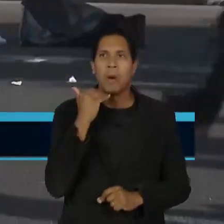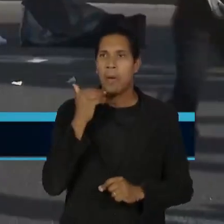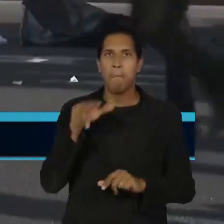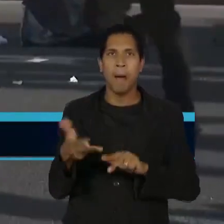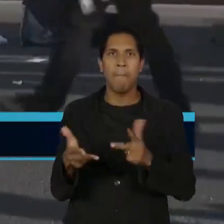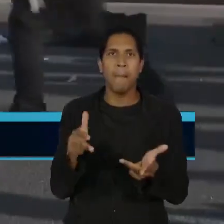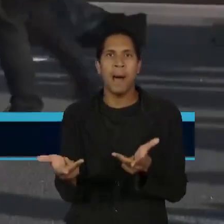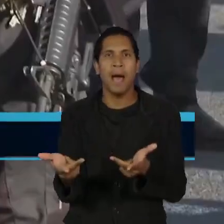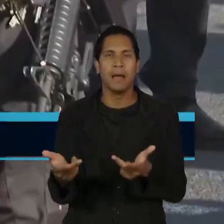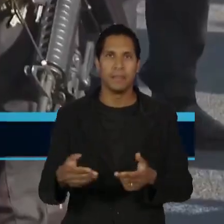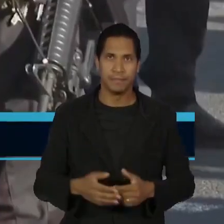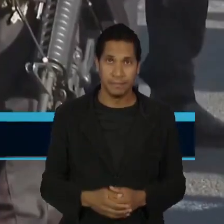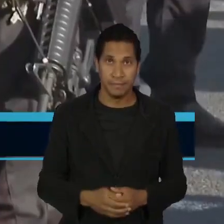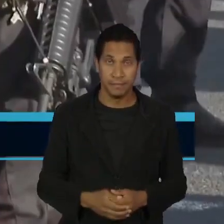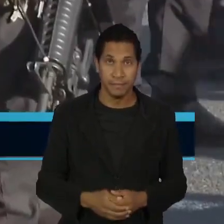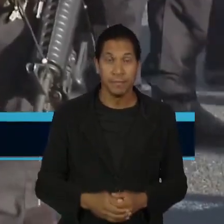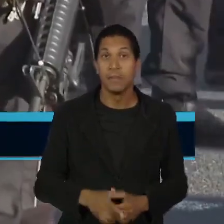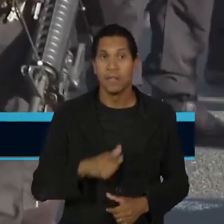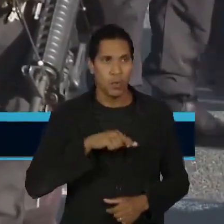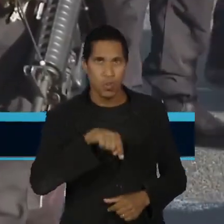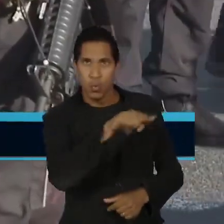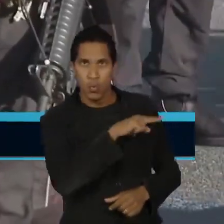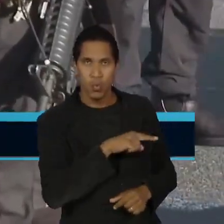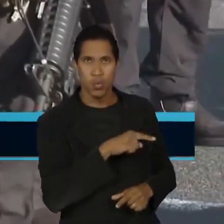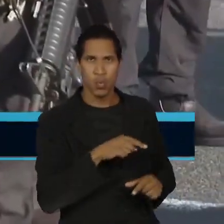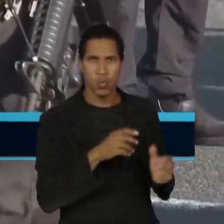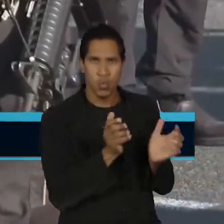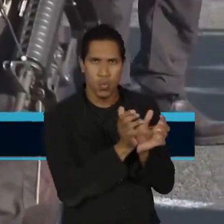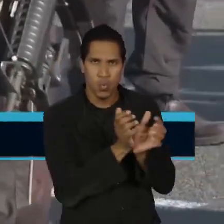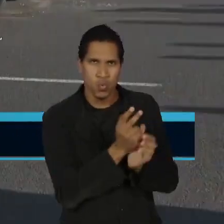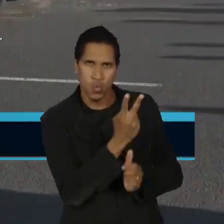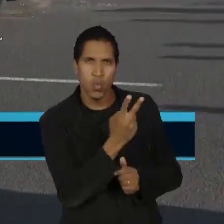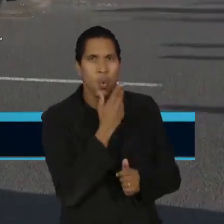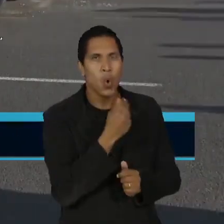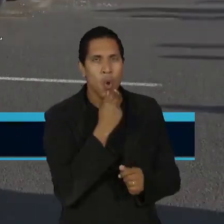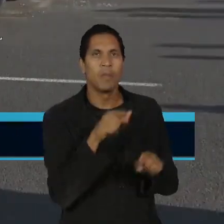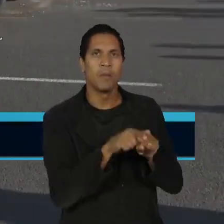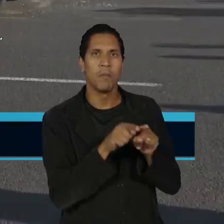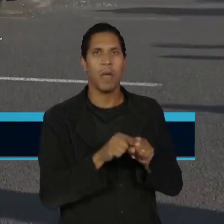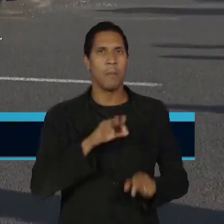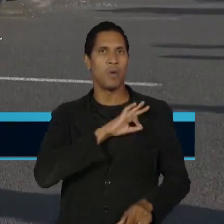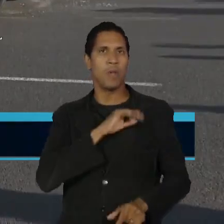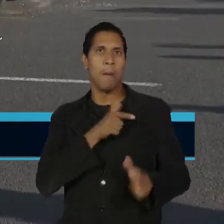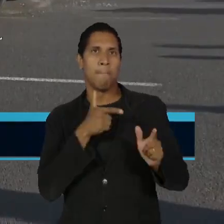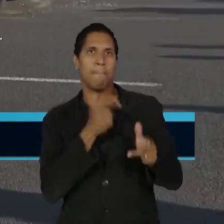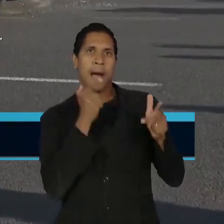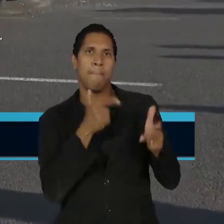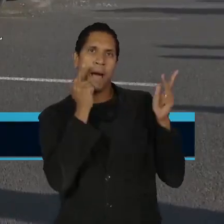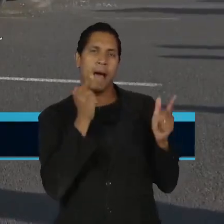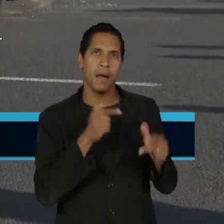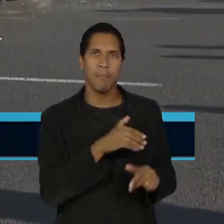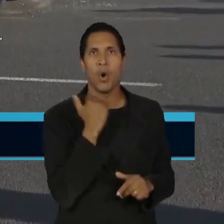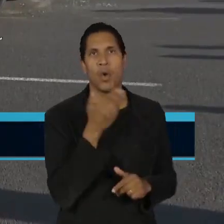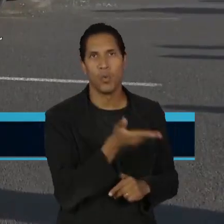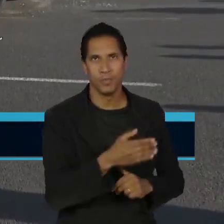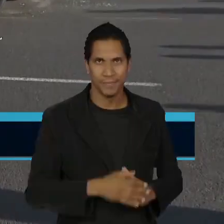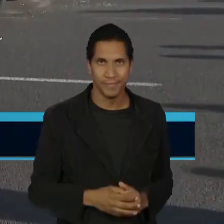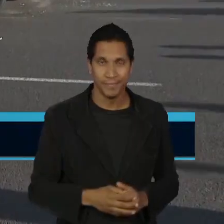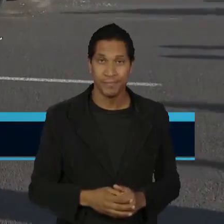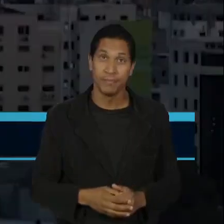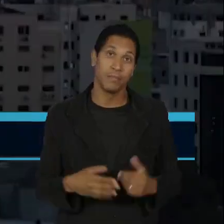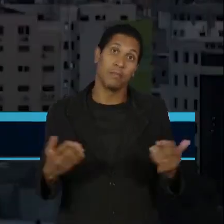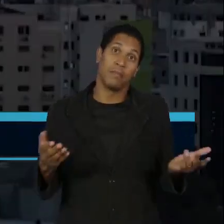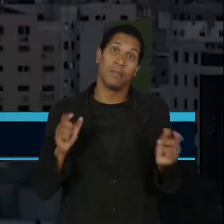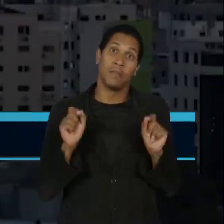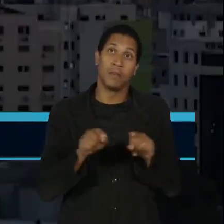no ataque. Os militantes foram mortos por policiais. O Hamas afirmou que o ataque terrorista foi uma resposta natural